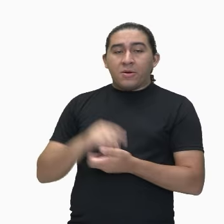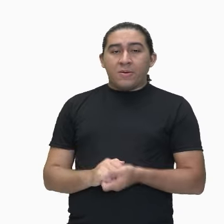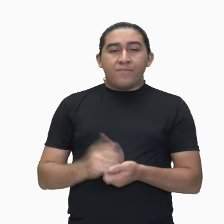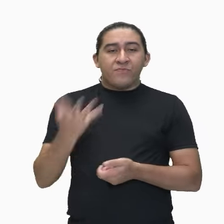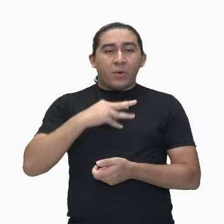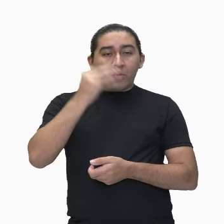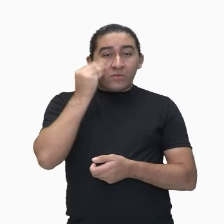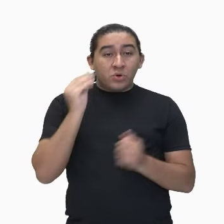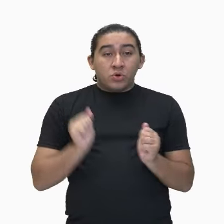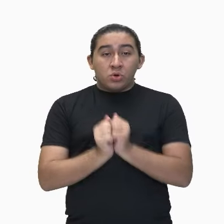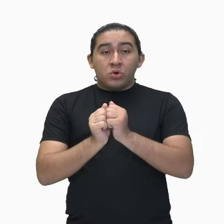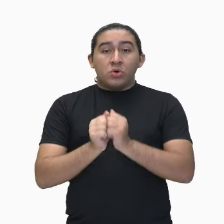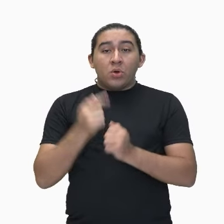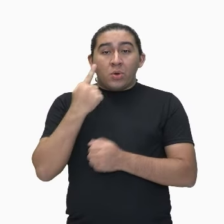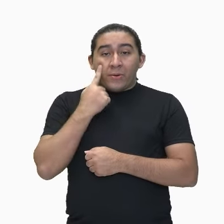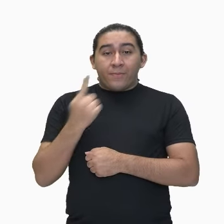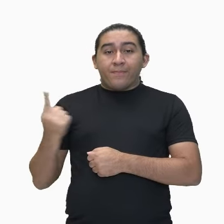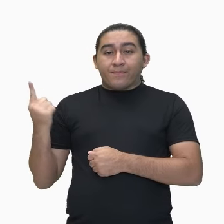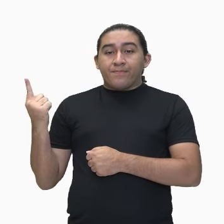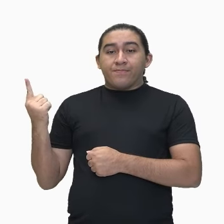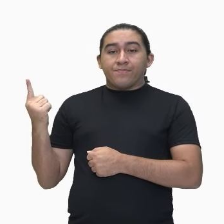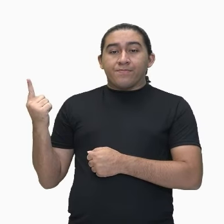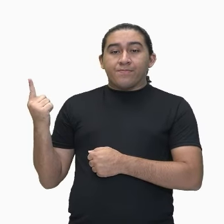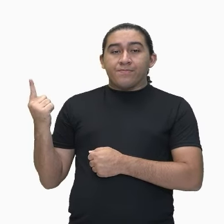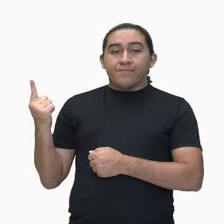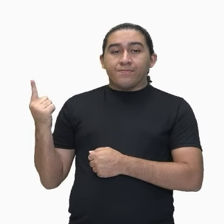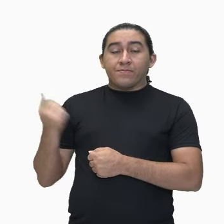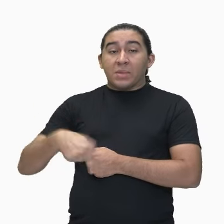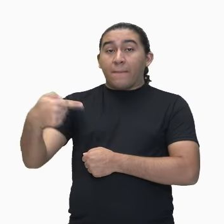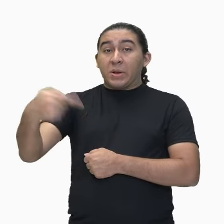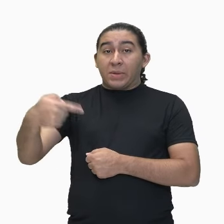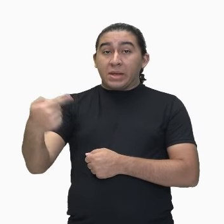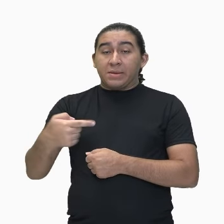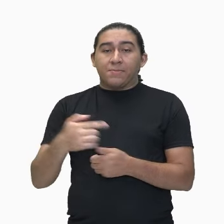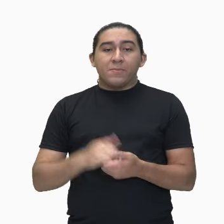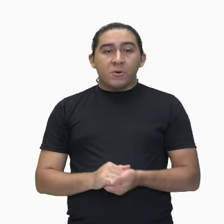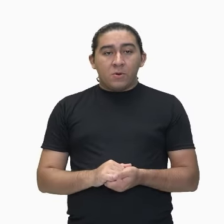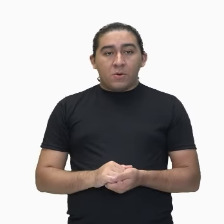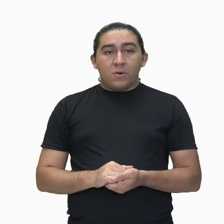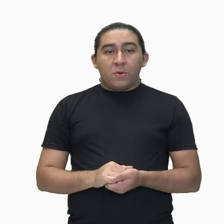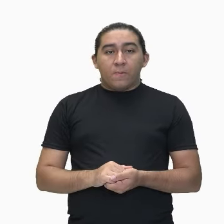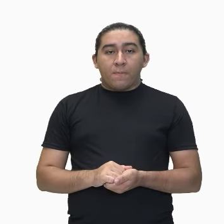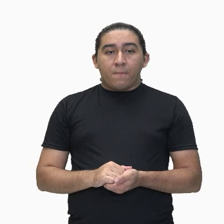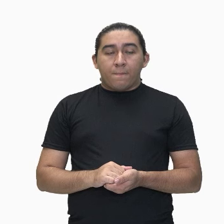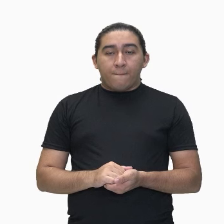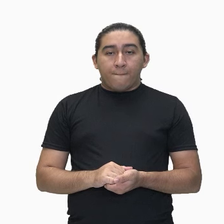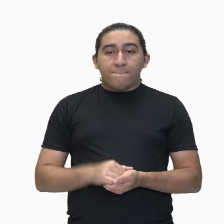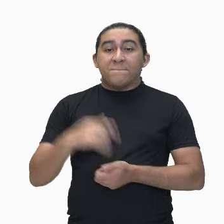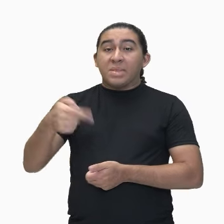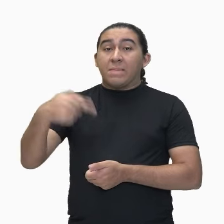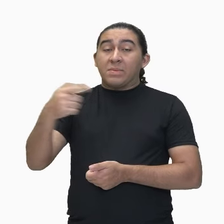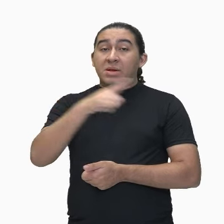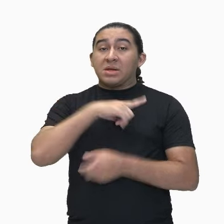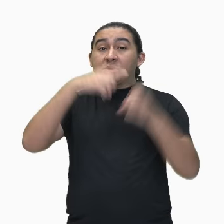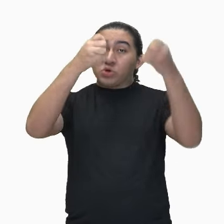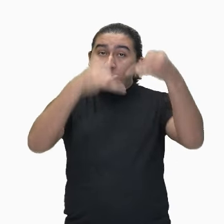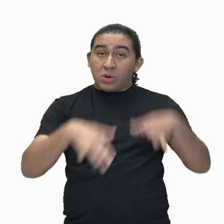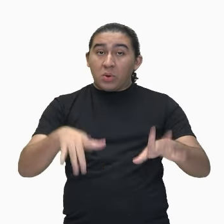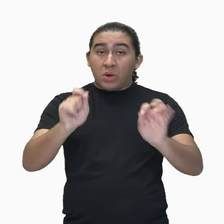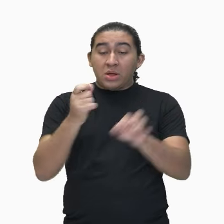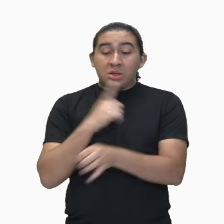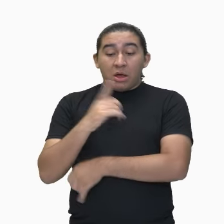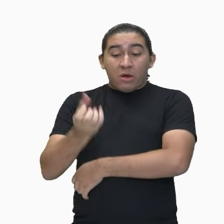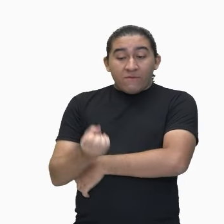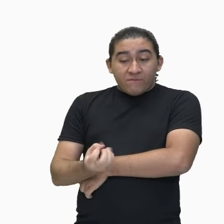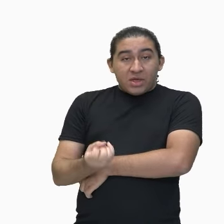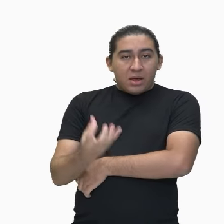venham comigo e vamos começar com a hipótese número 1. Olha só, a hipótese número 1 fala das